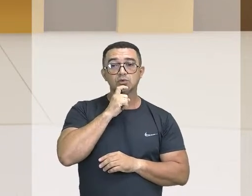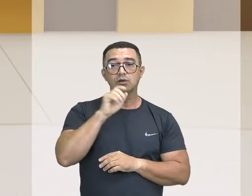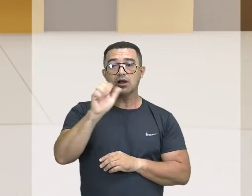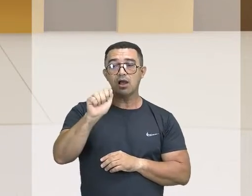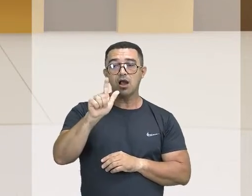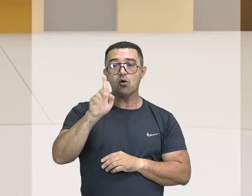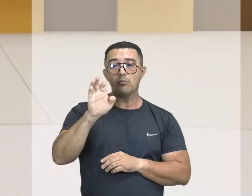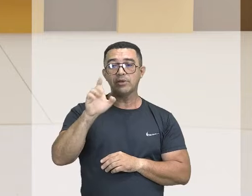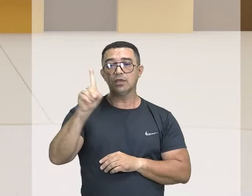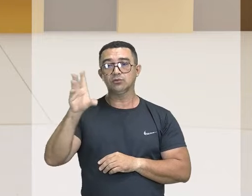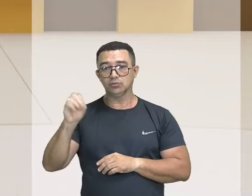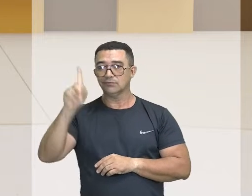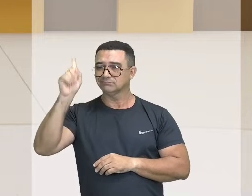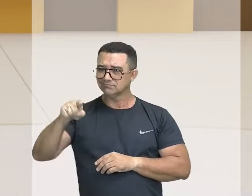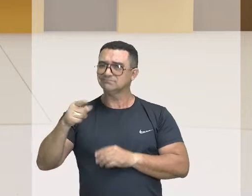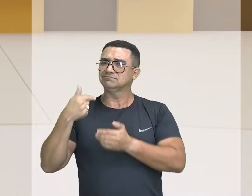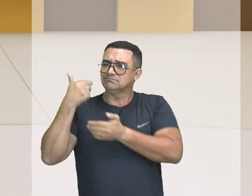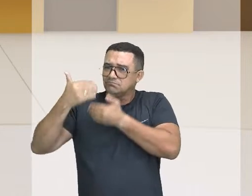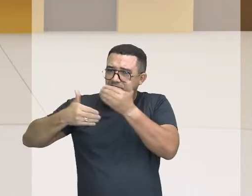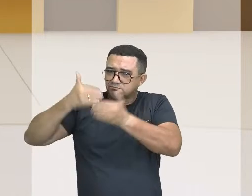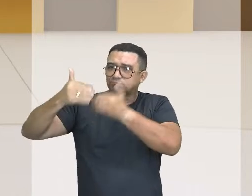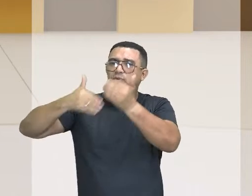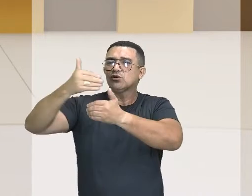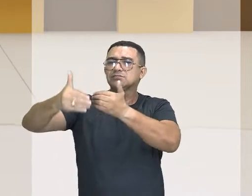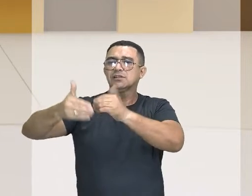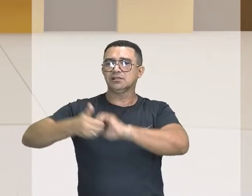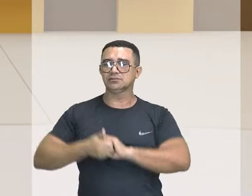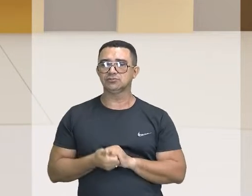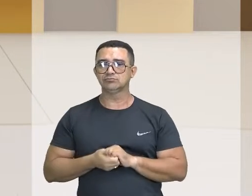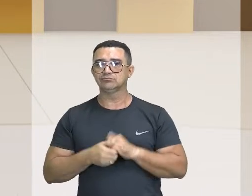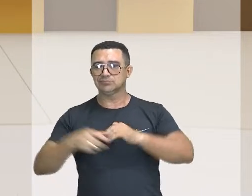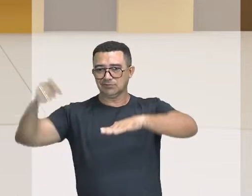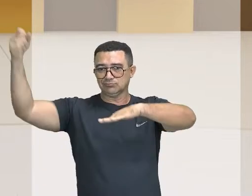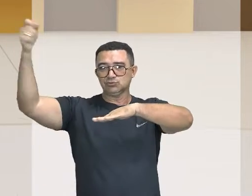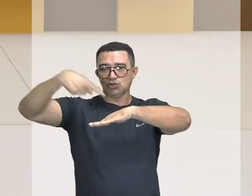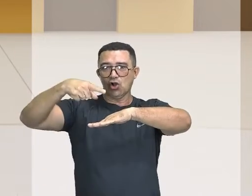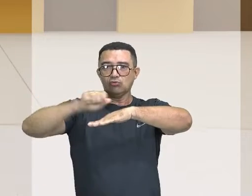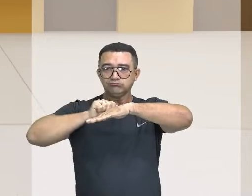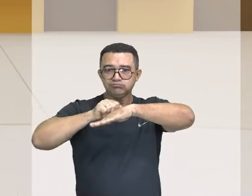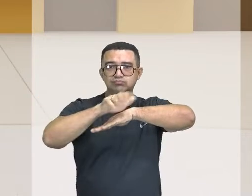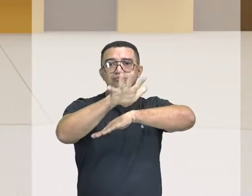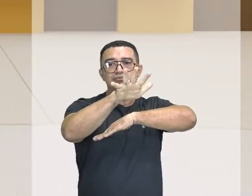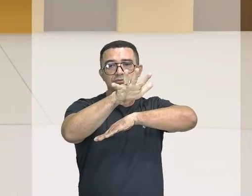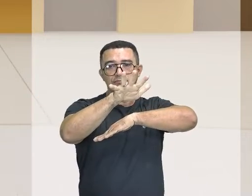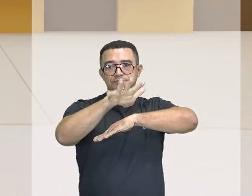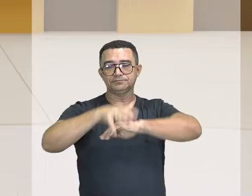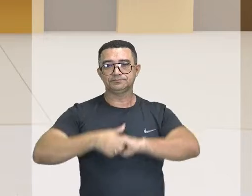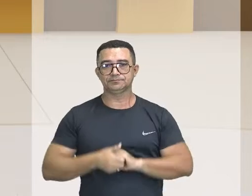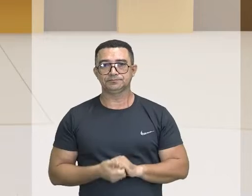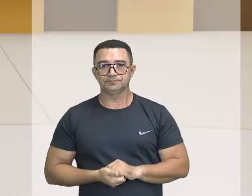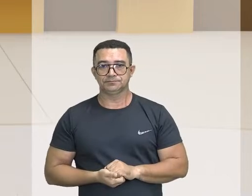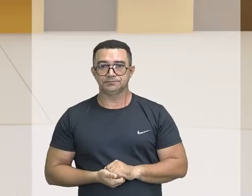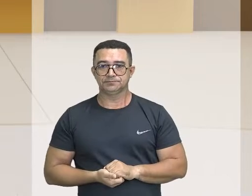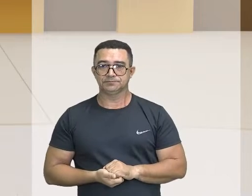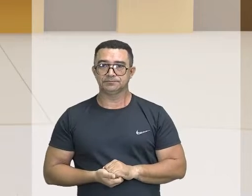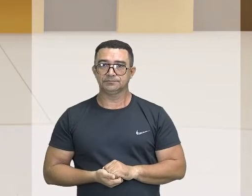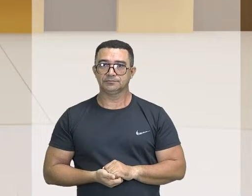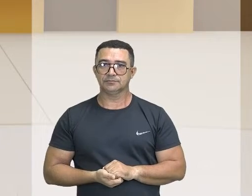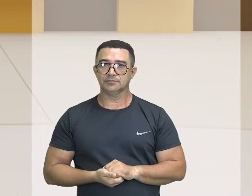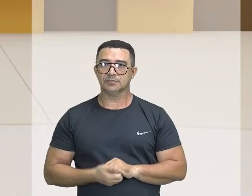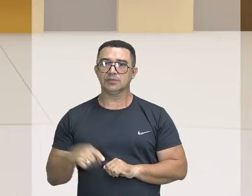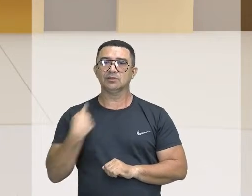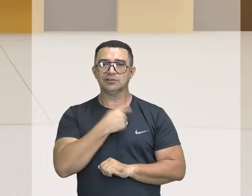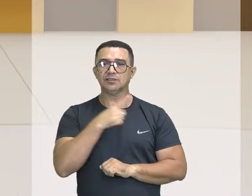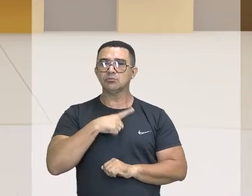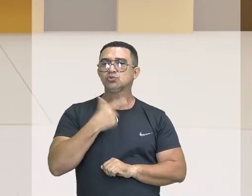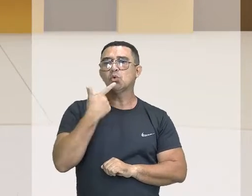que é um processo ali onde a gente está falando da questão da radiação, né? Também. Da reflexão. Da reflexão e da radiação. Muito bem. E a gente tem mais